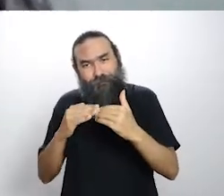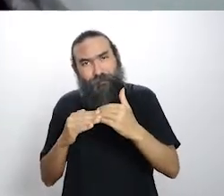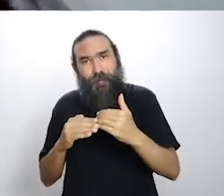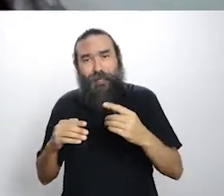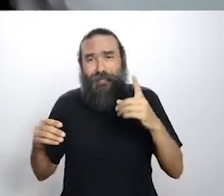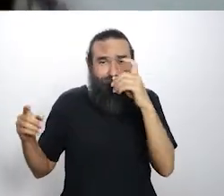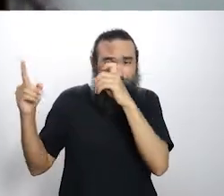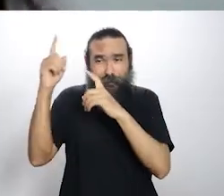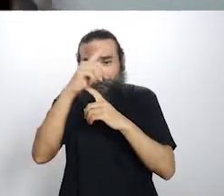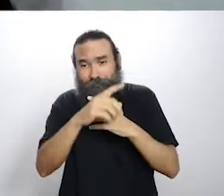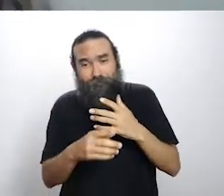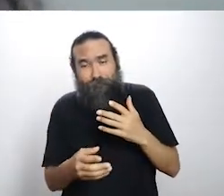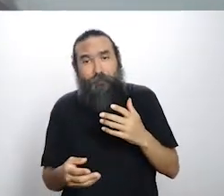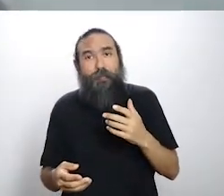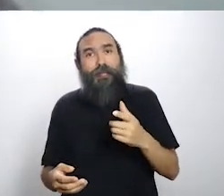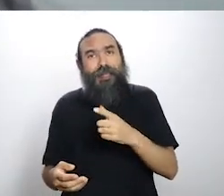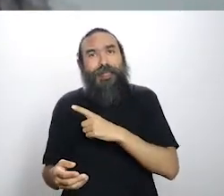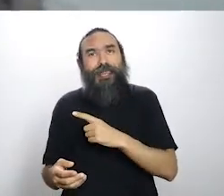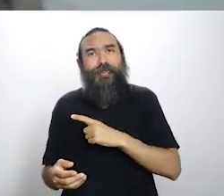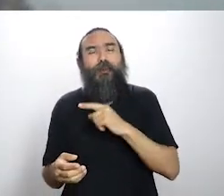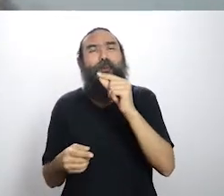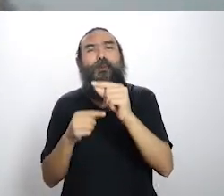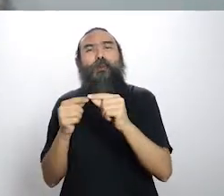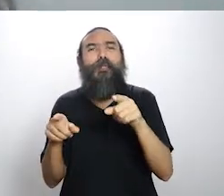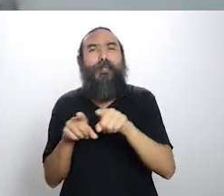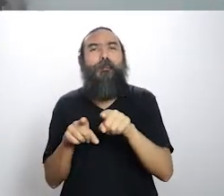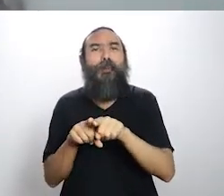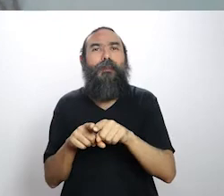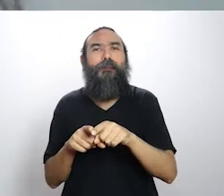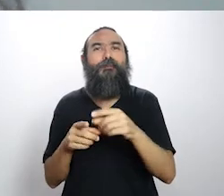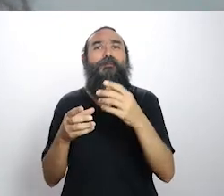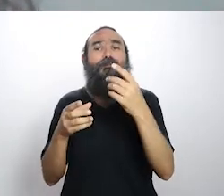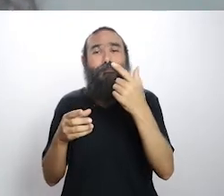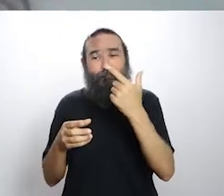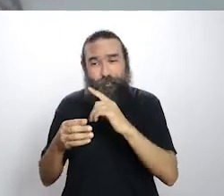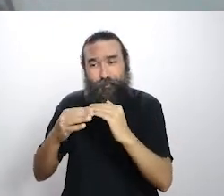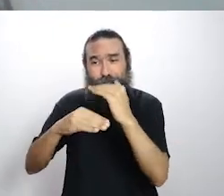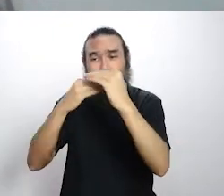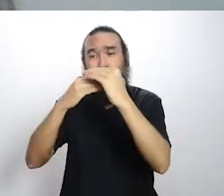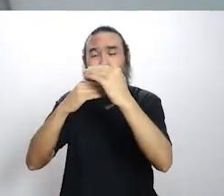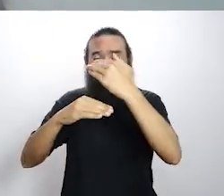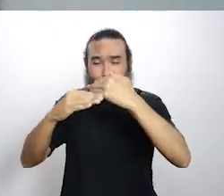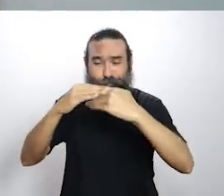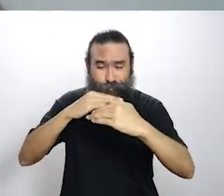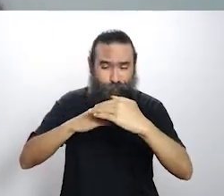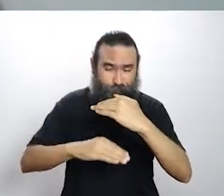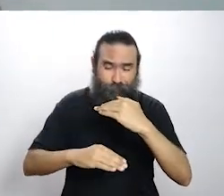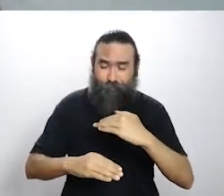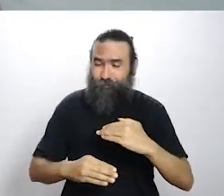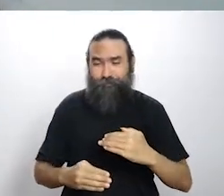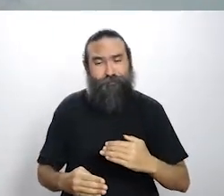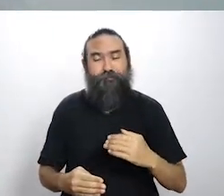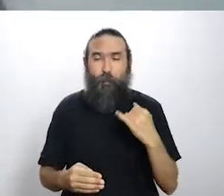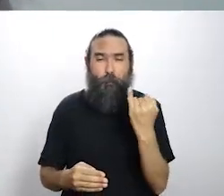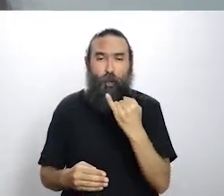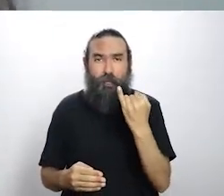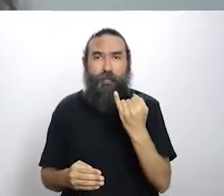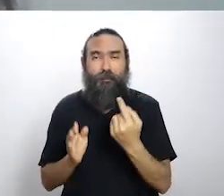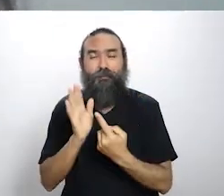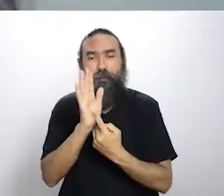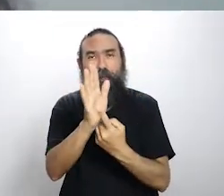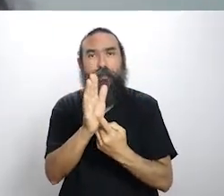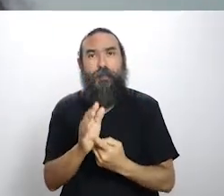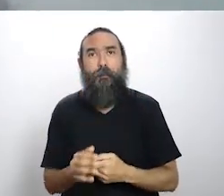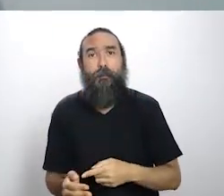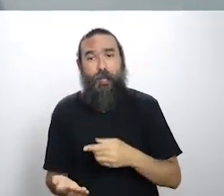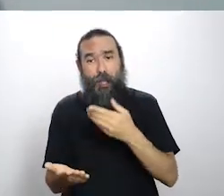as potencialidades, nós também temos muitos retrocessos, que eu acho que é importante nós destacarmos, né? A educação